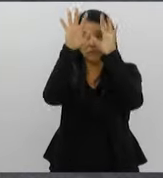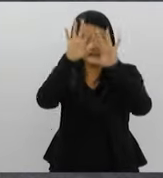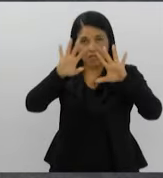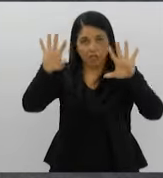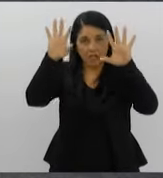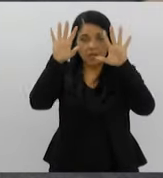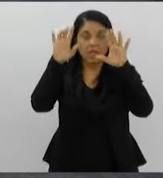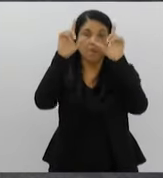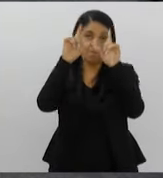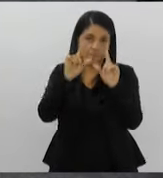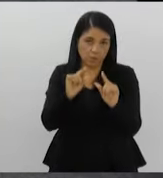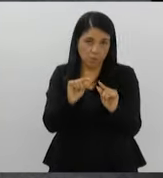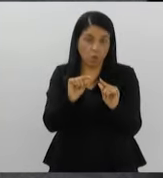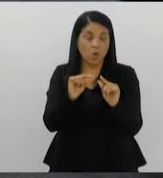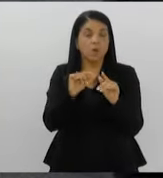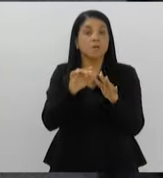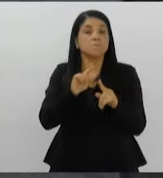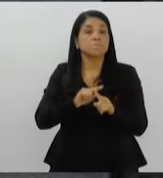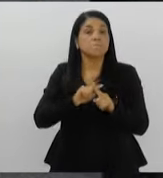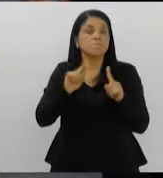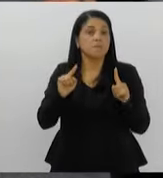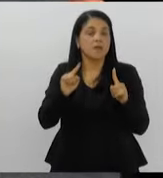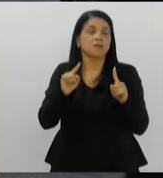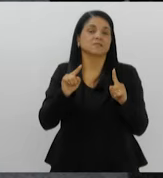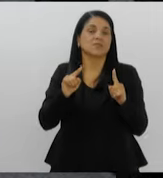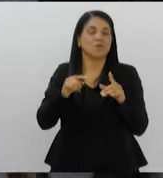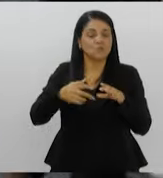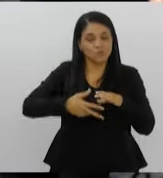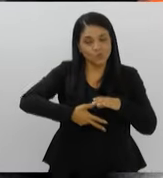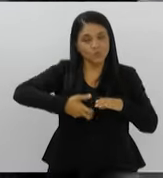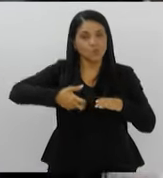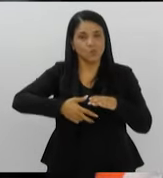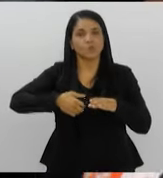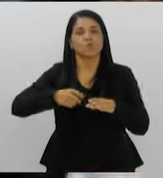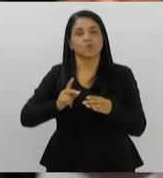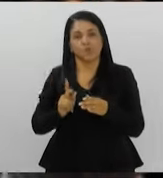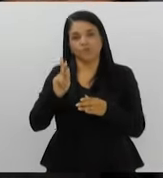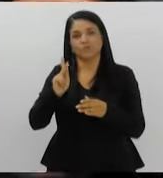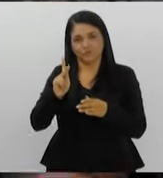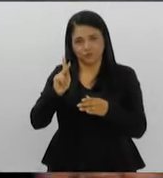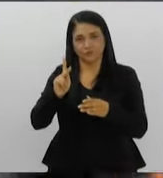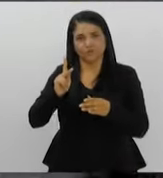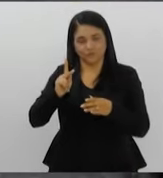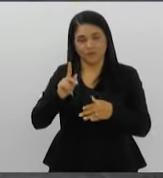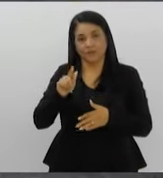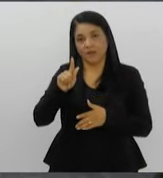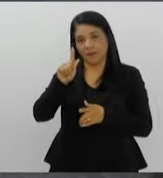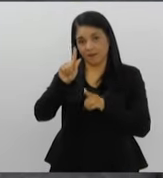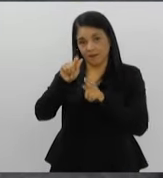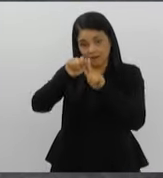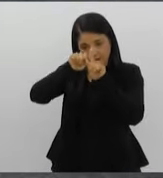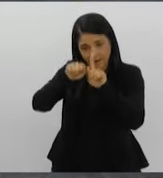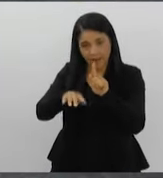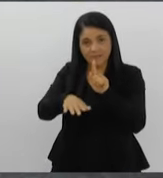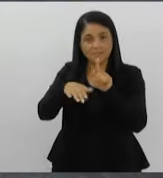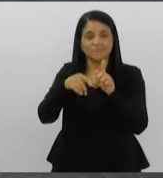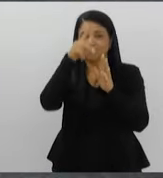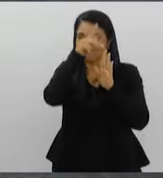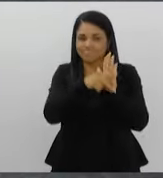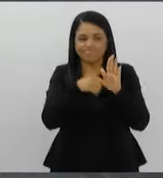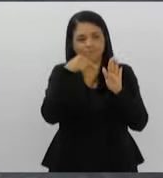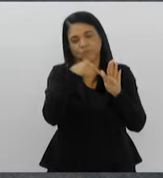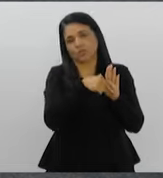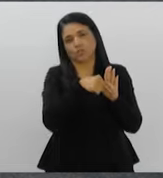muito menor, mas ainda assim é um combustível fóssil, e o que o projeto de lei apresenta não contempla o